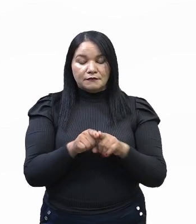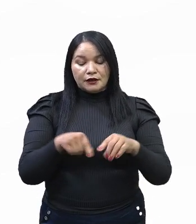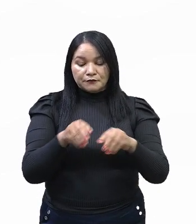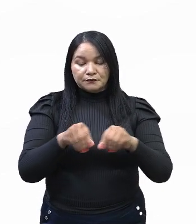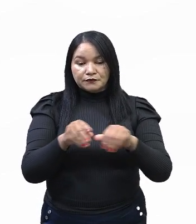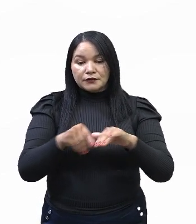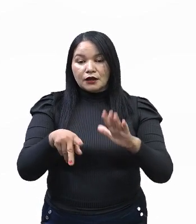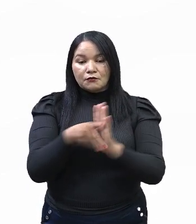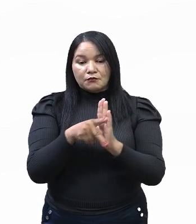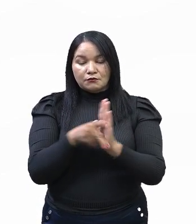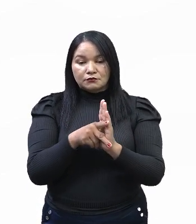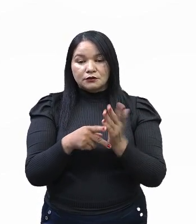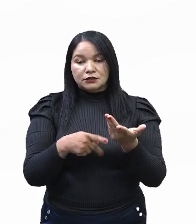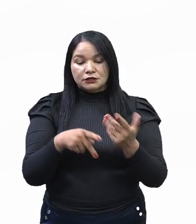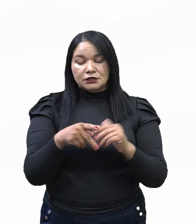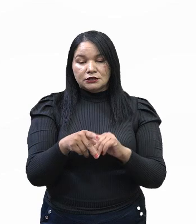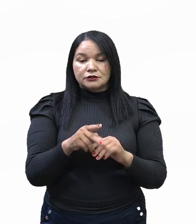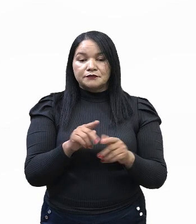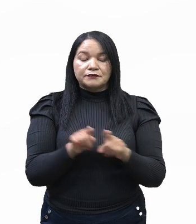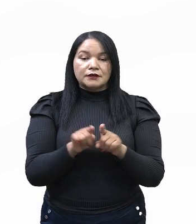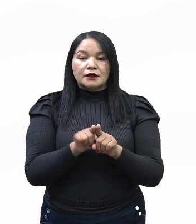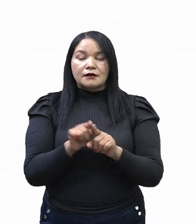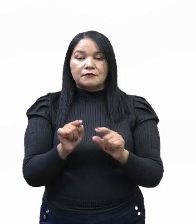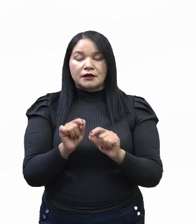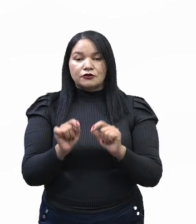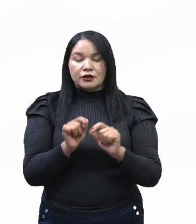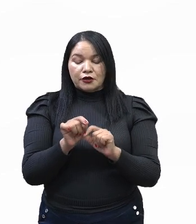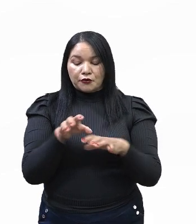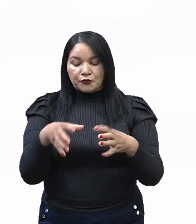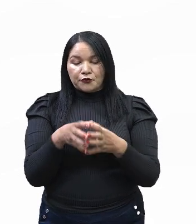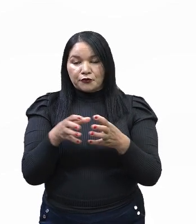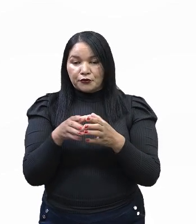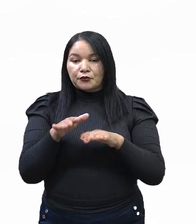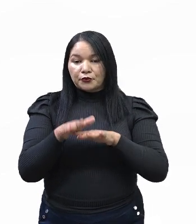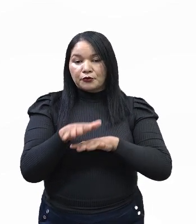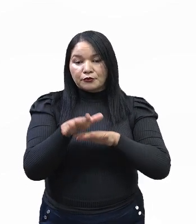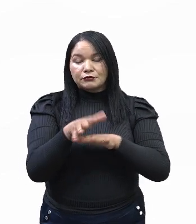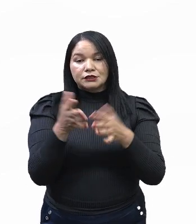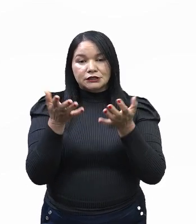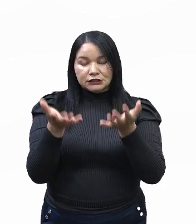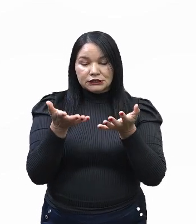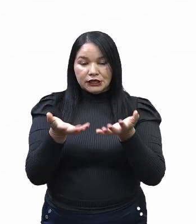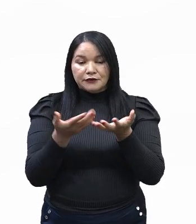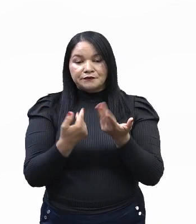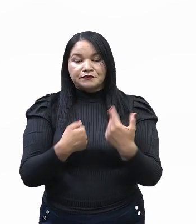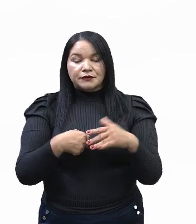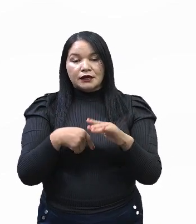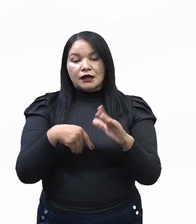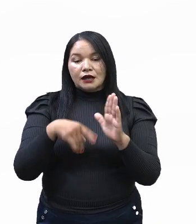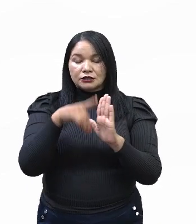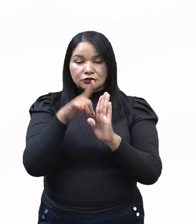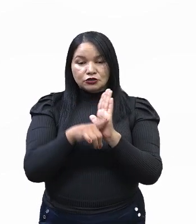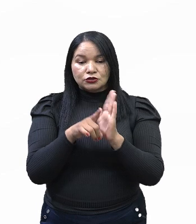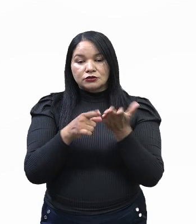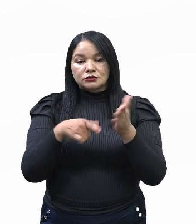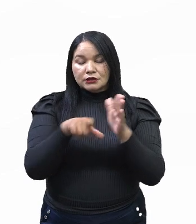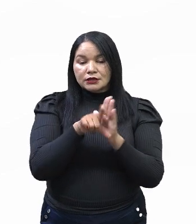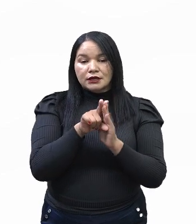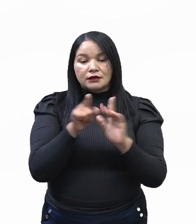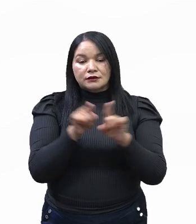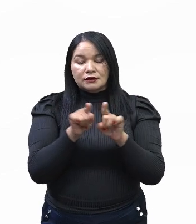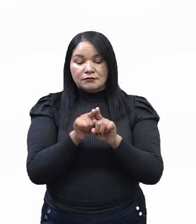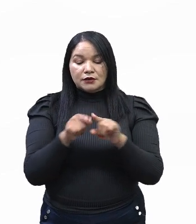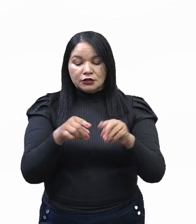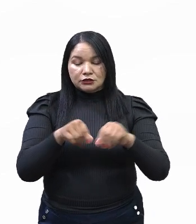dessas terras. Então, esses movimentos eles vão reivindicar a demarcação, a posse, para que